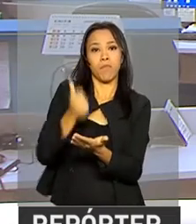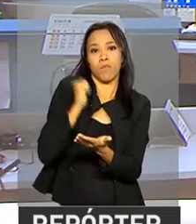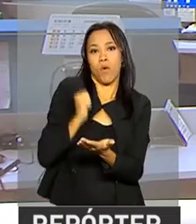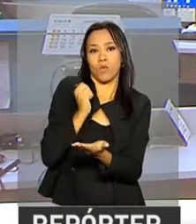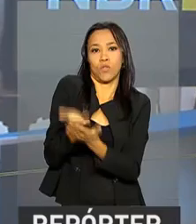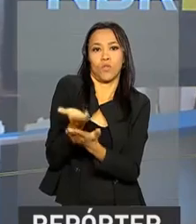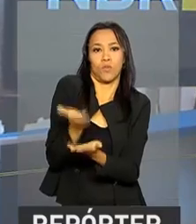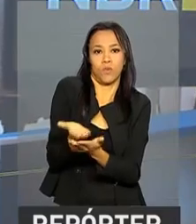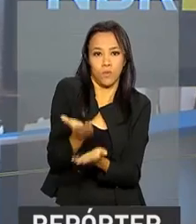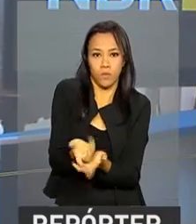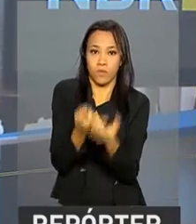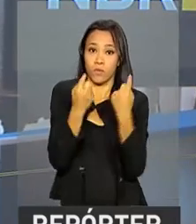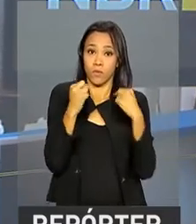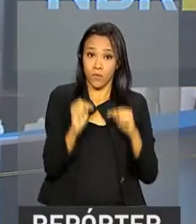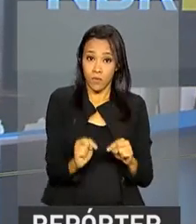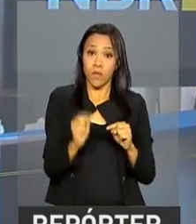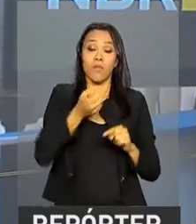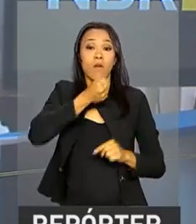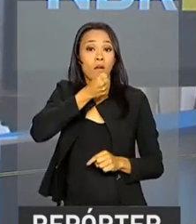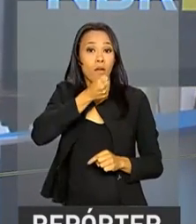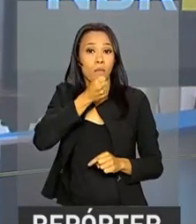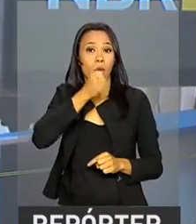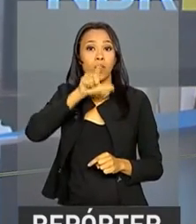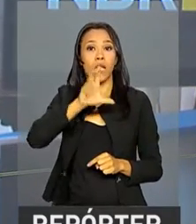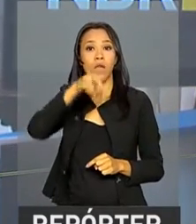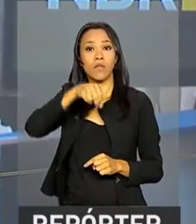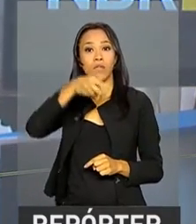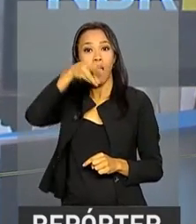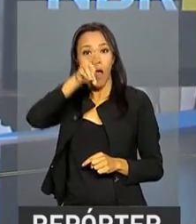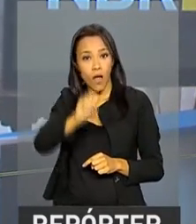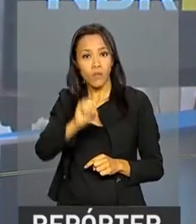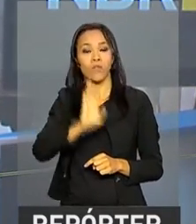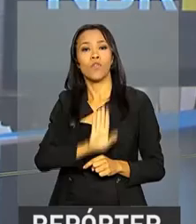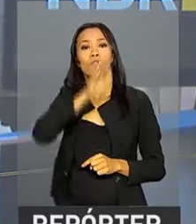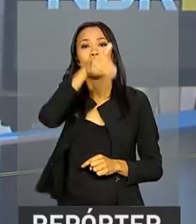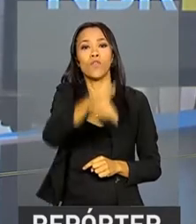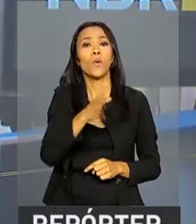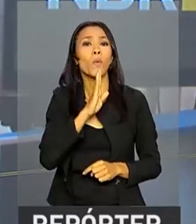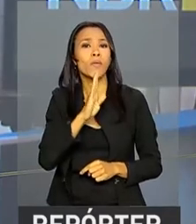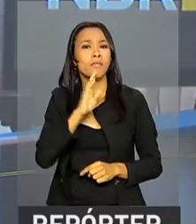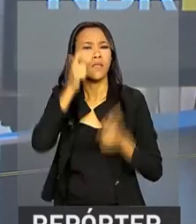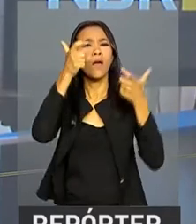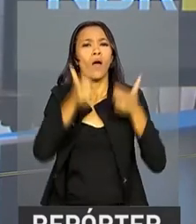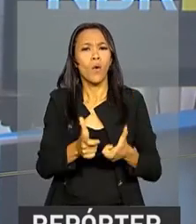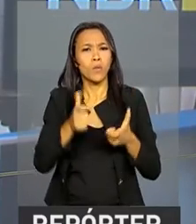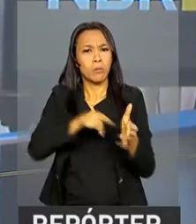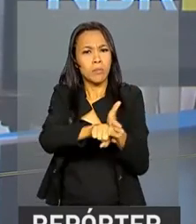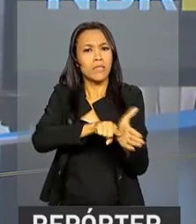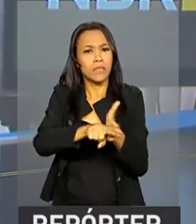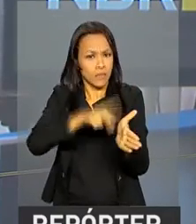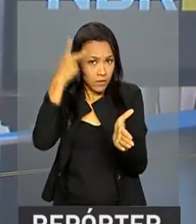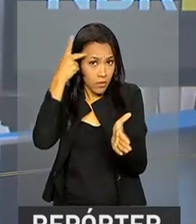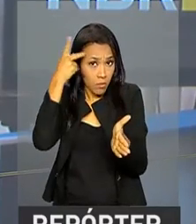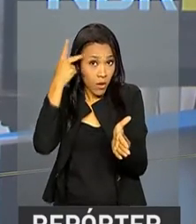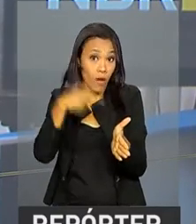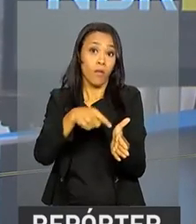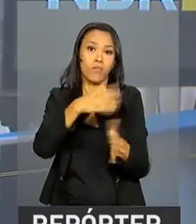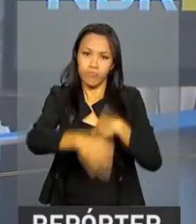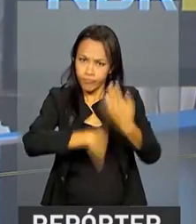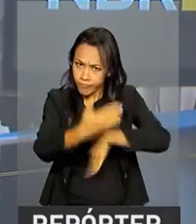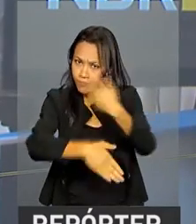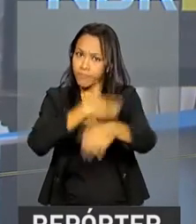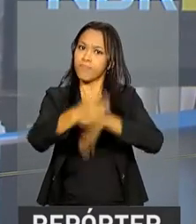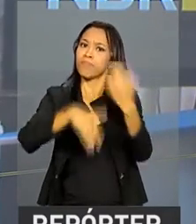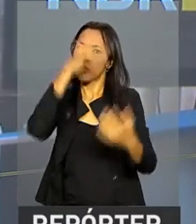de estudo o repórter leonardo meira foi conhecer em são paulo uma pesquisa desenvolvida por brasileiros